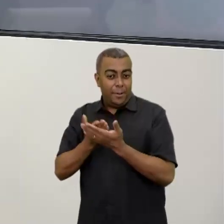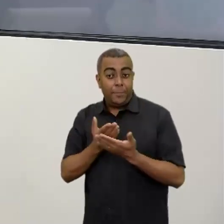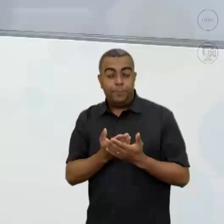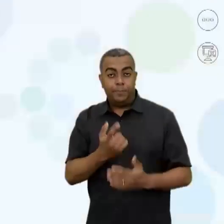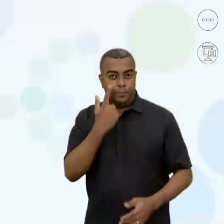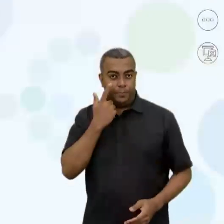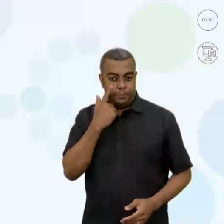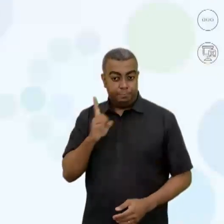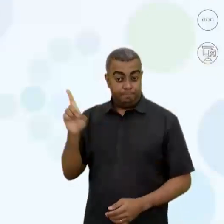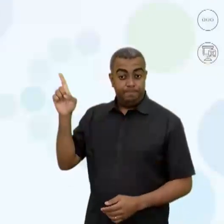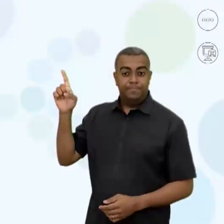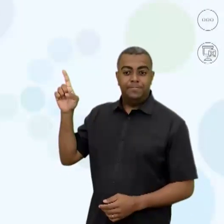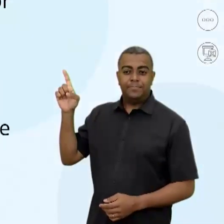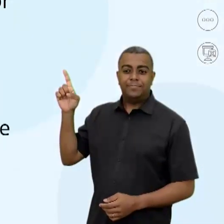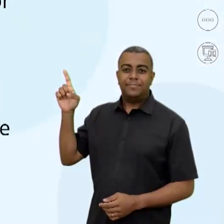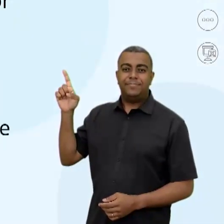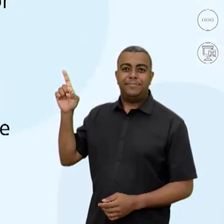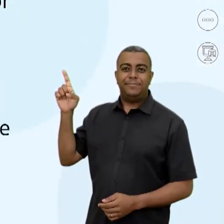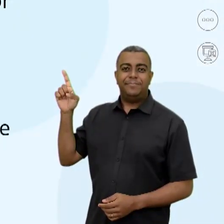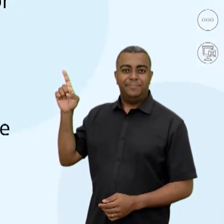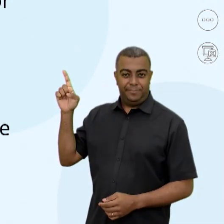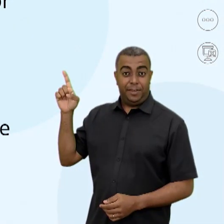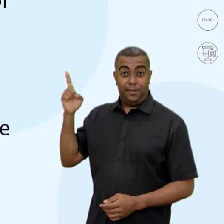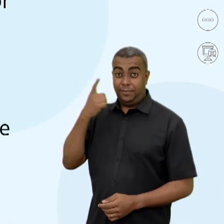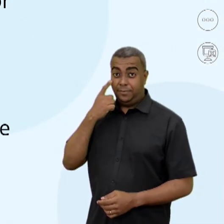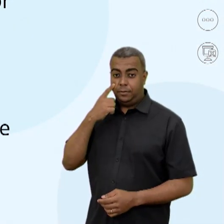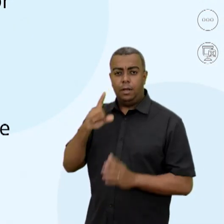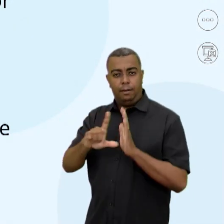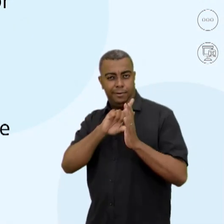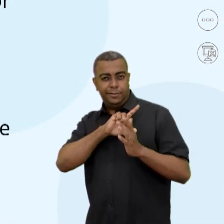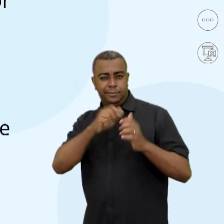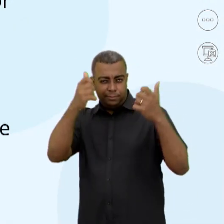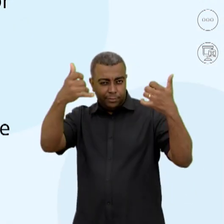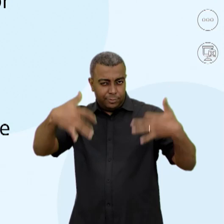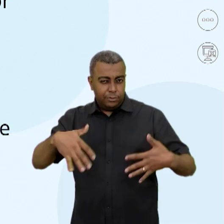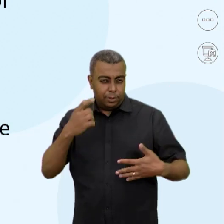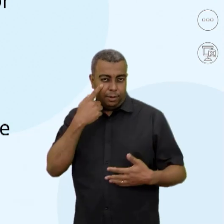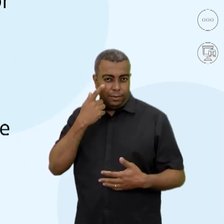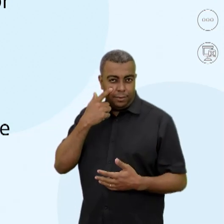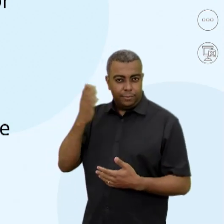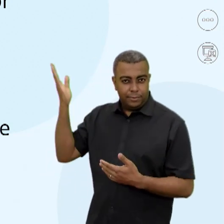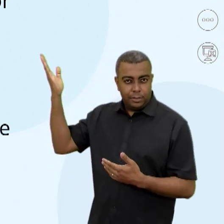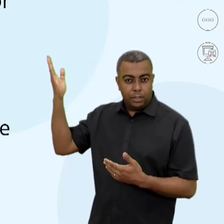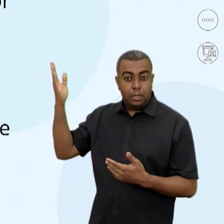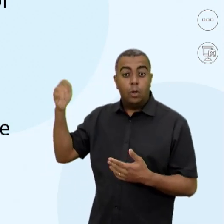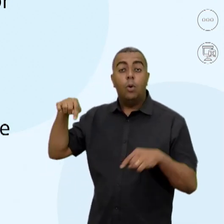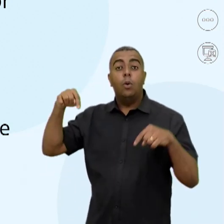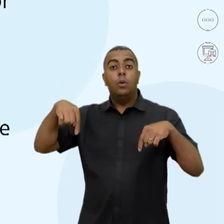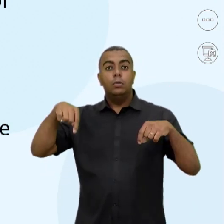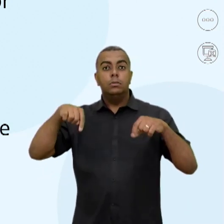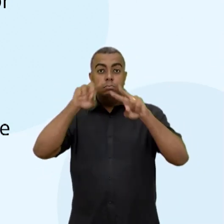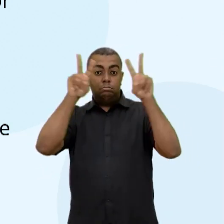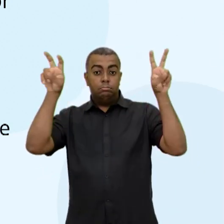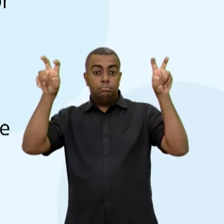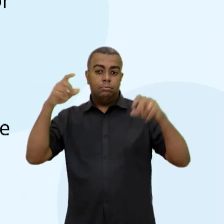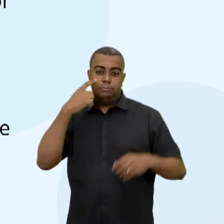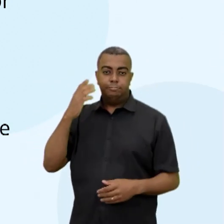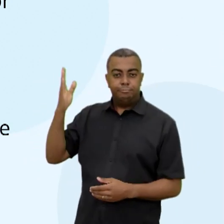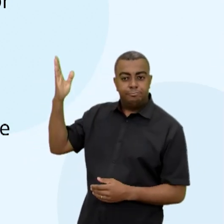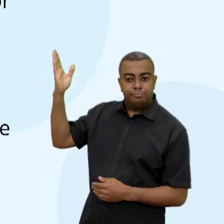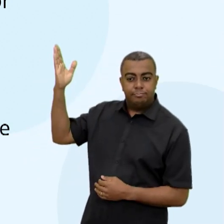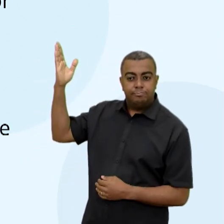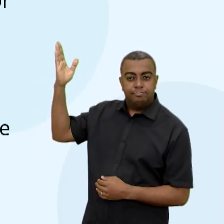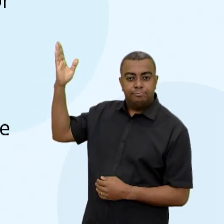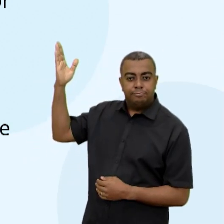aqui na nossa telinha, vamos ver o slide que a gente já viu anteriormente, tá certo? A gente está nessa habilidade 0924, é